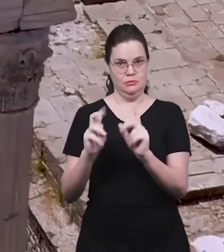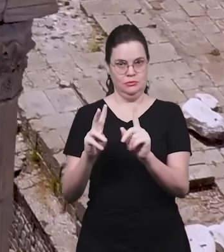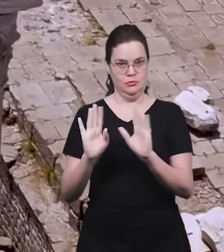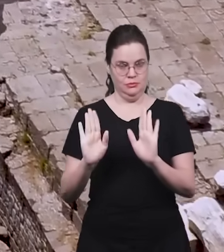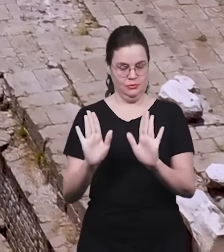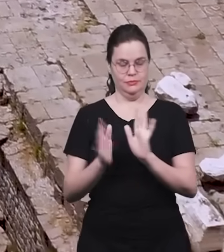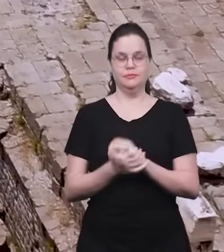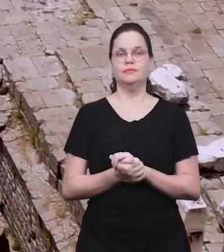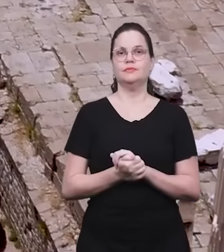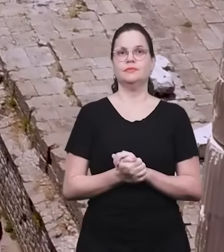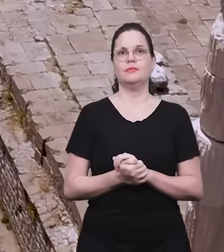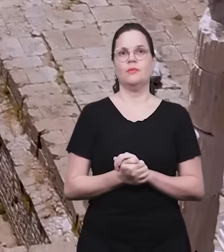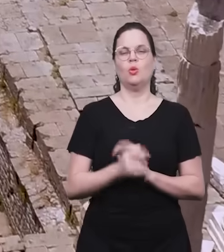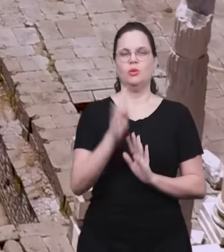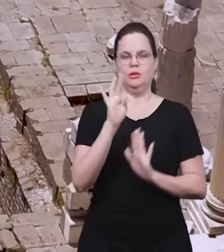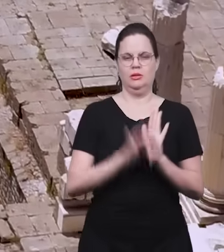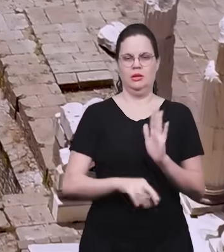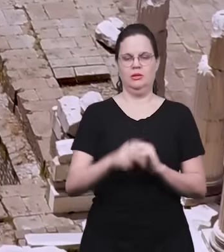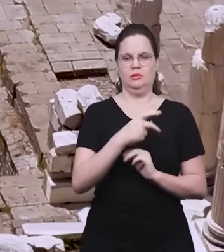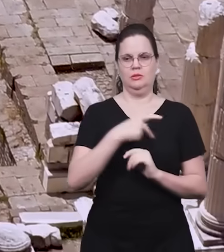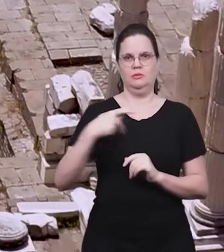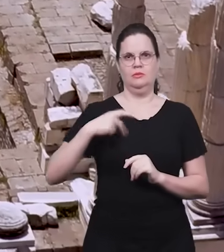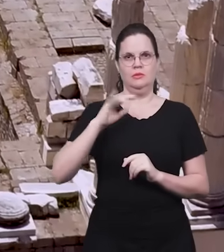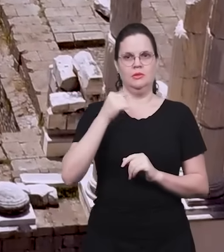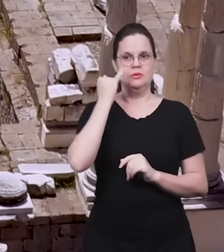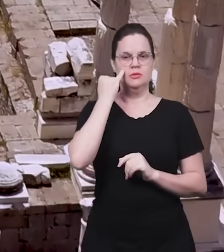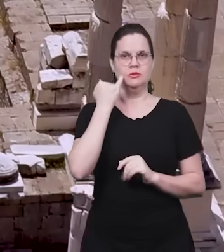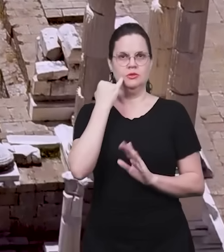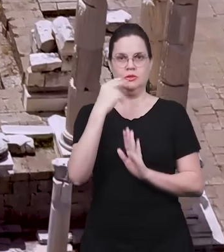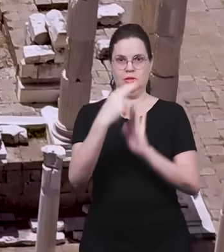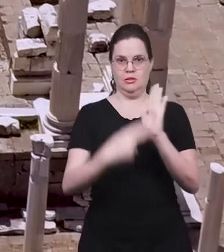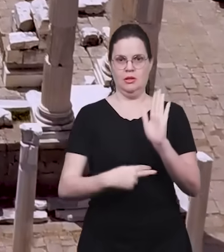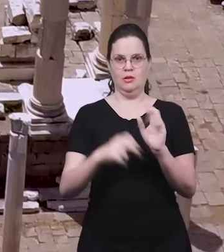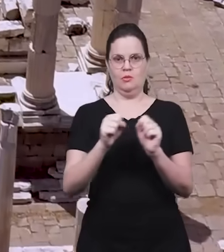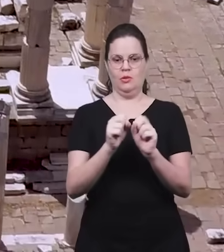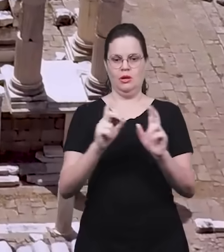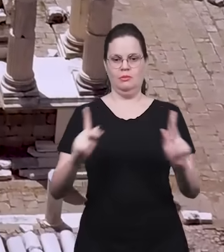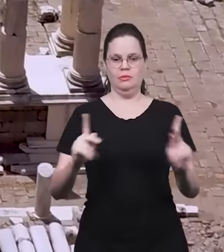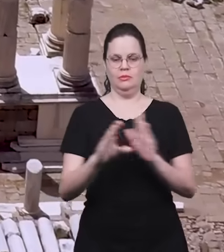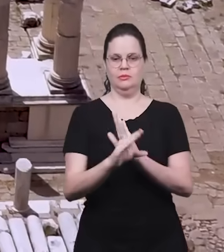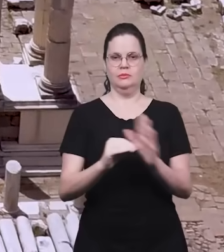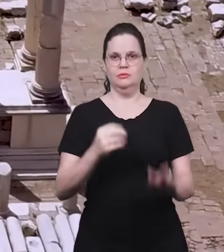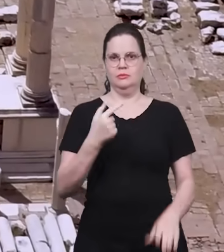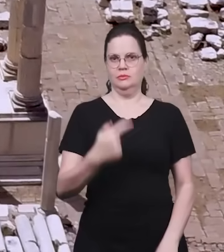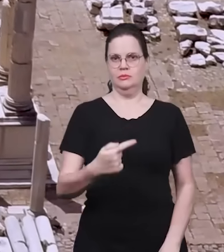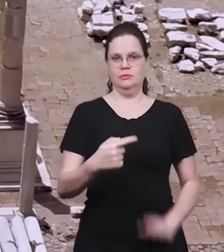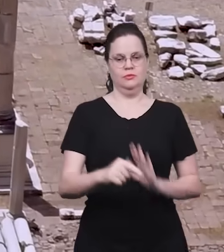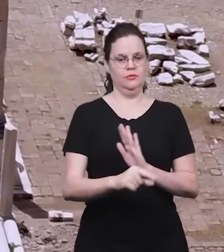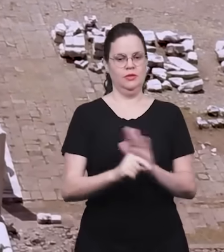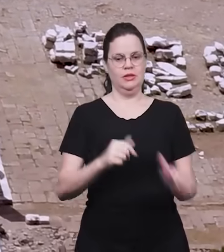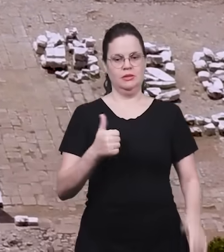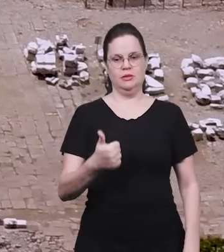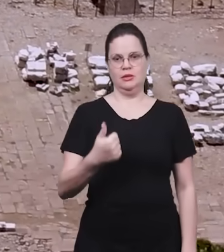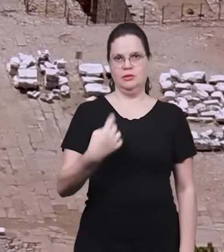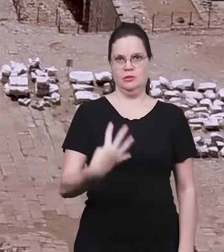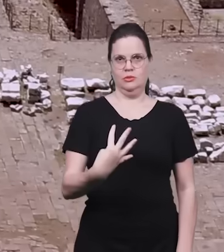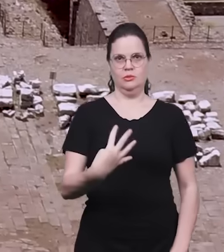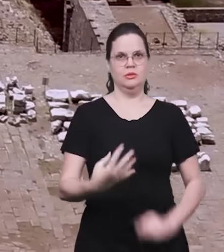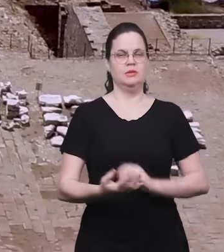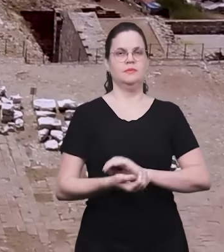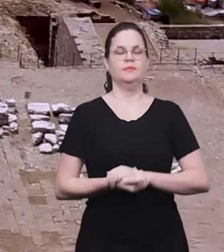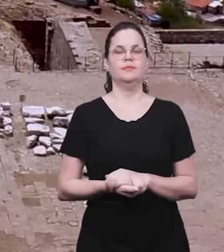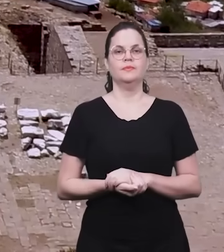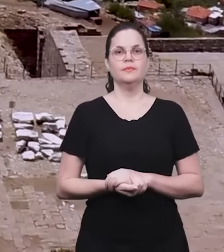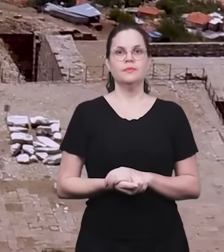O texto que foi lido pelo pastor Josias, que está em Apocalipse 7,